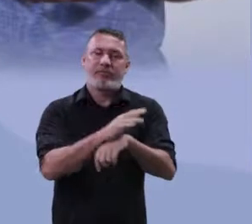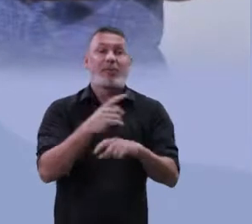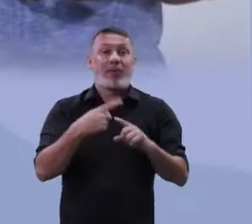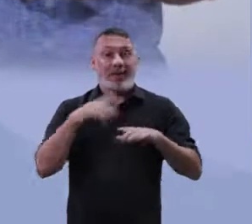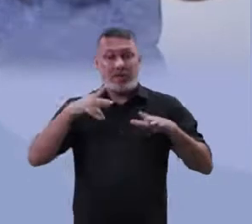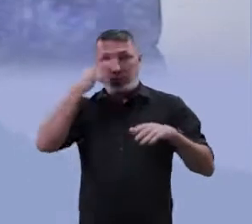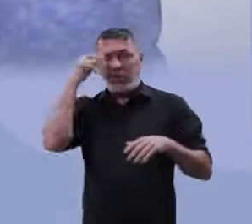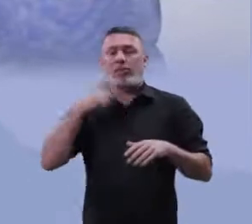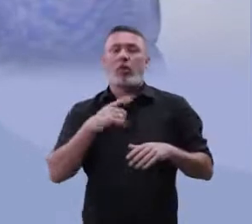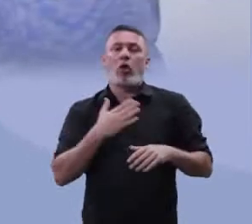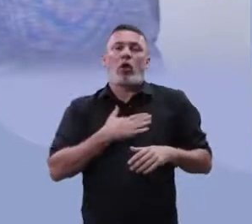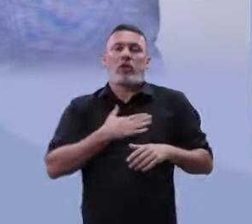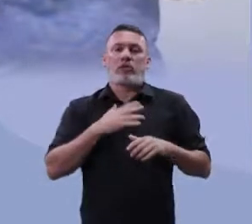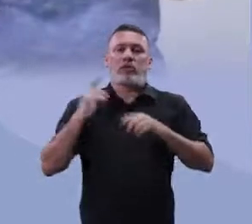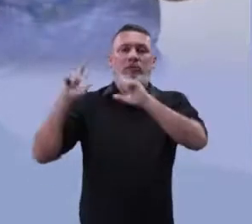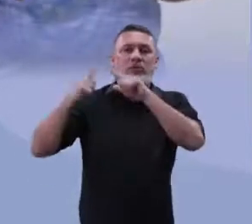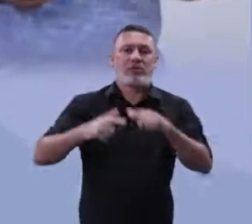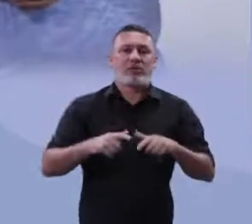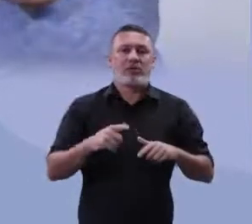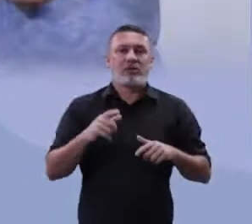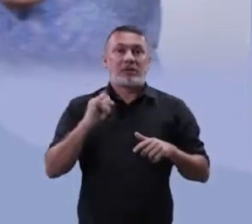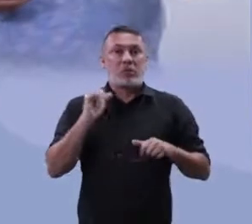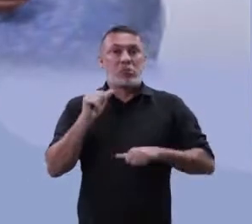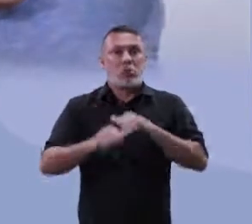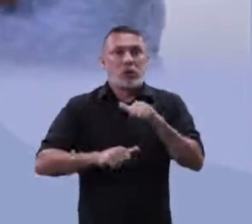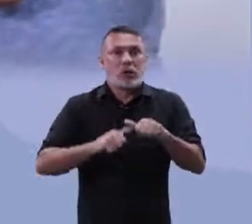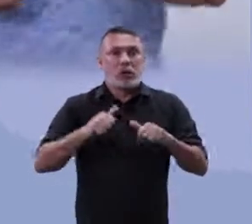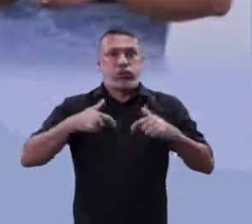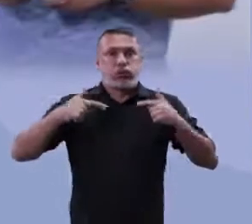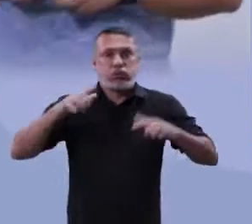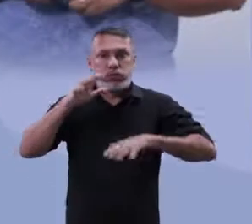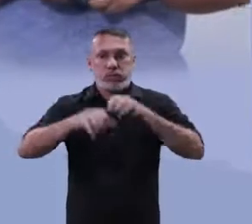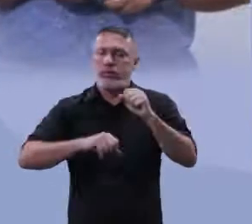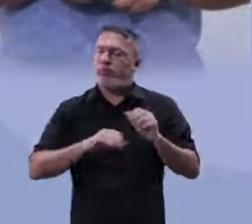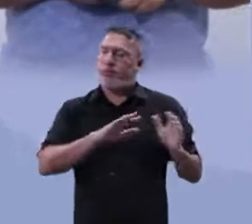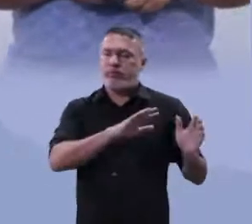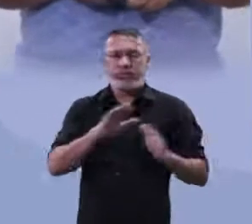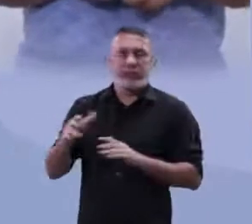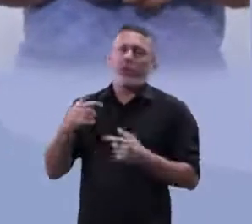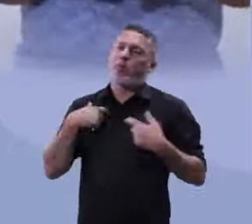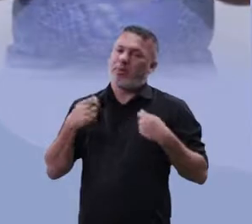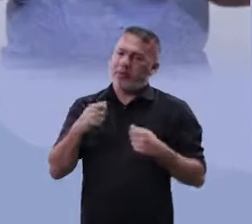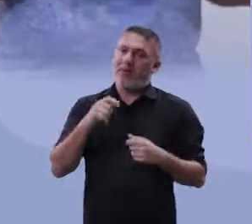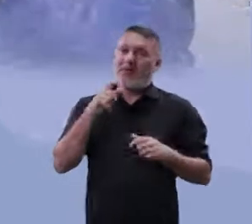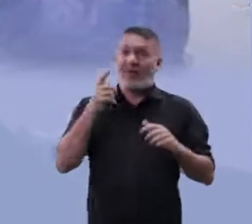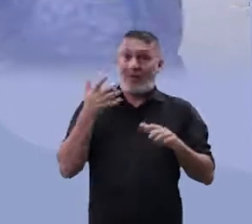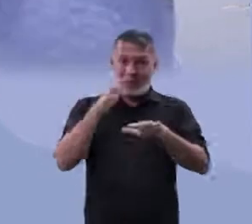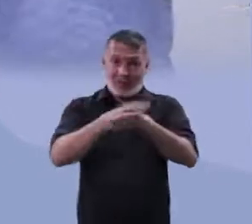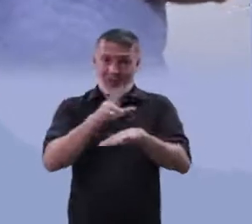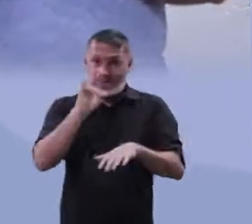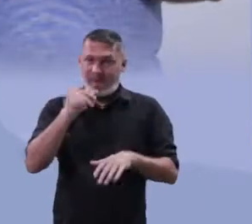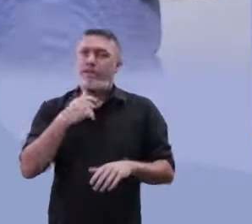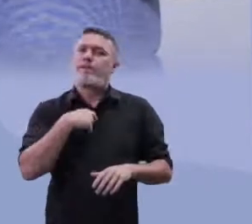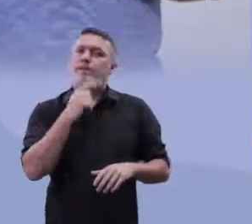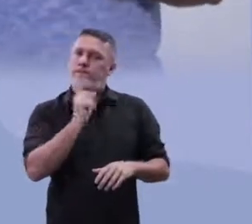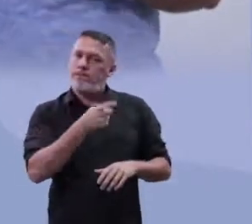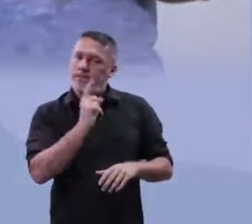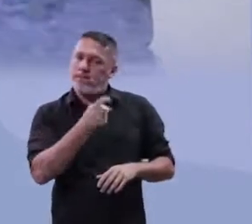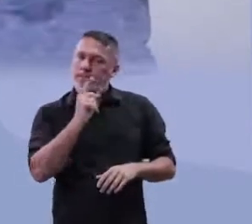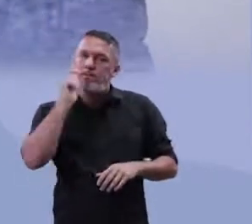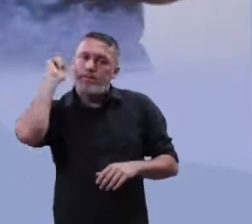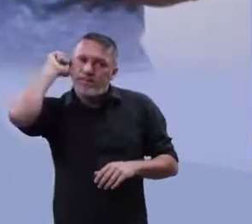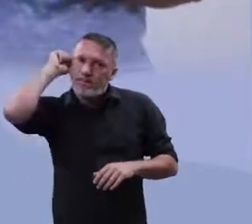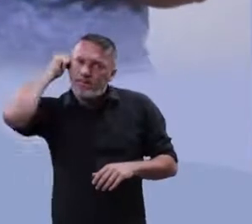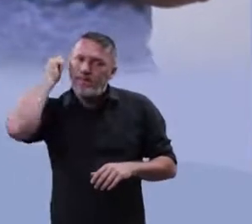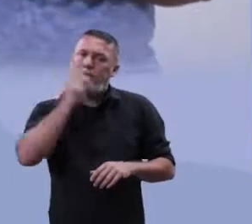mudança. Quando nós trabalhamos essa questão de inclusão, eu tenho que puxar um pouquinho da orelha, né, dos professores. Nós, enquanto professores, tem